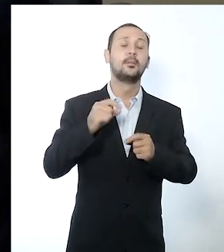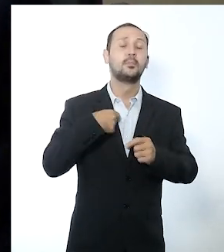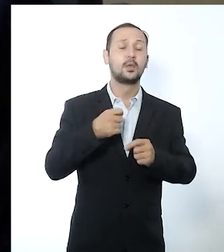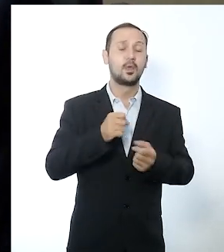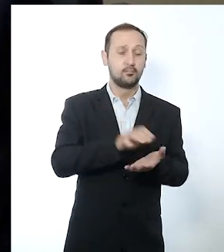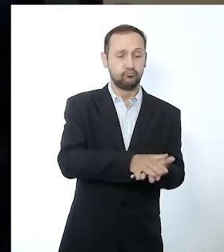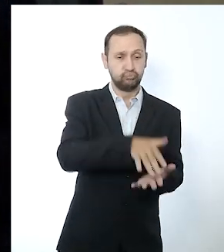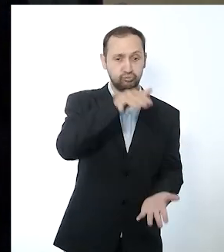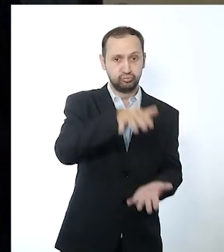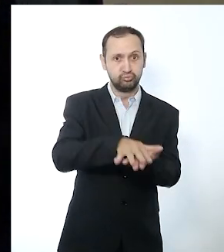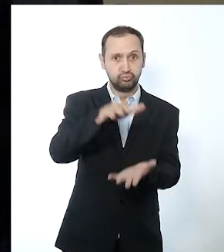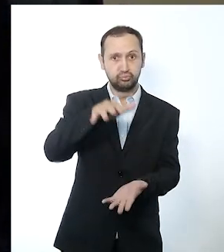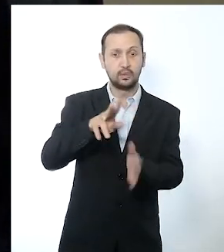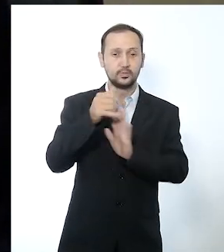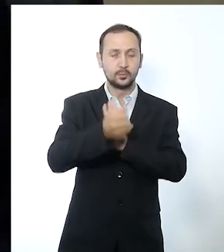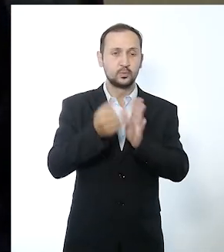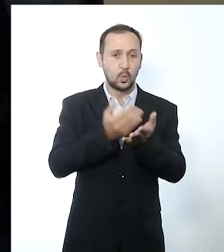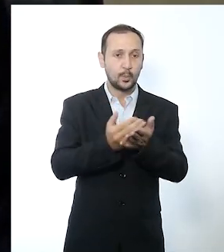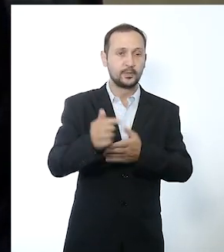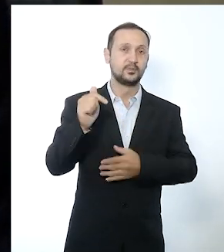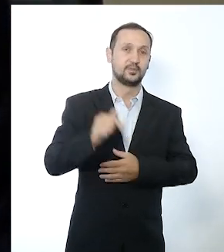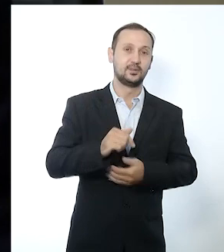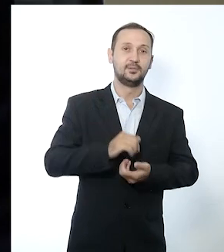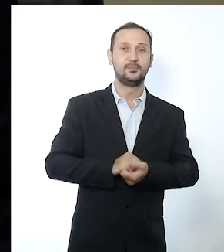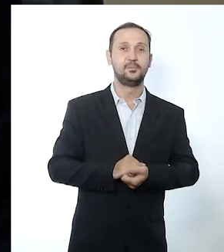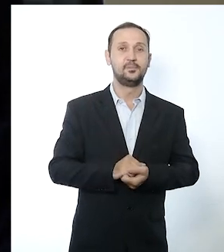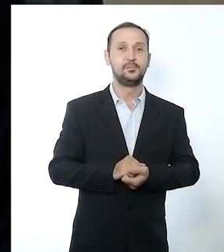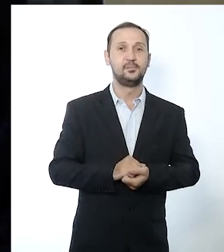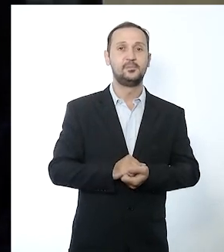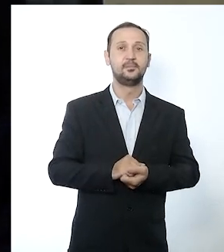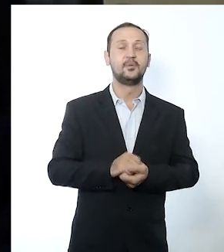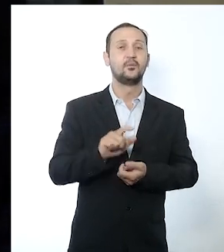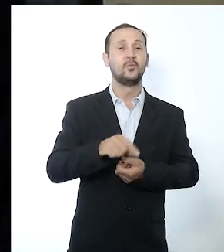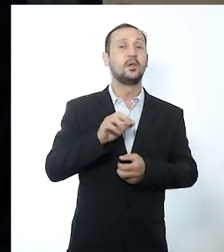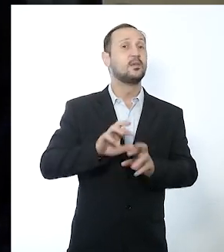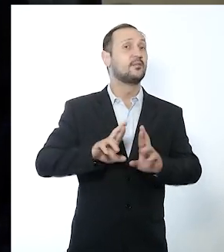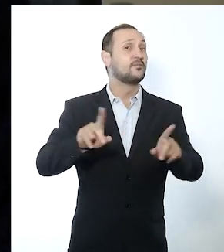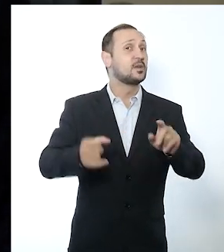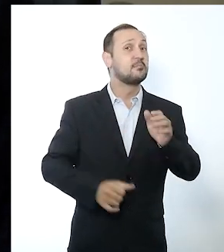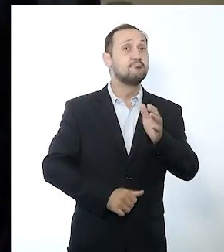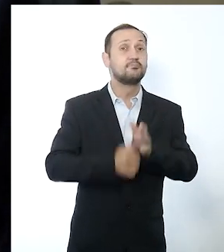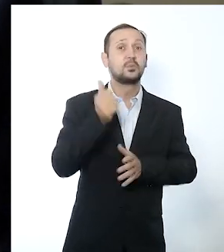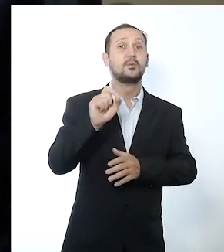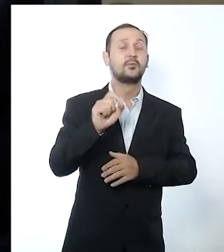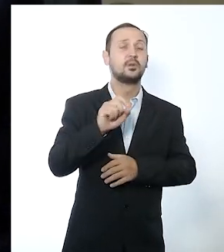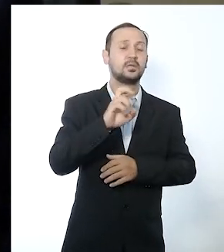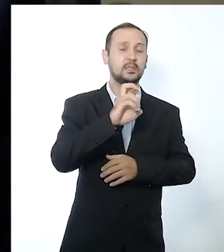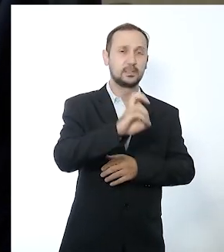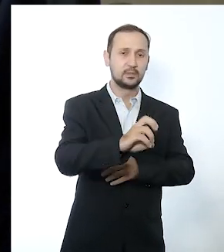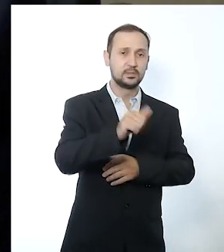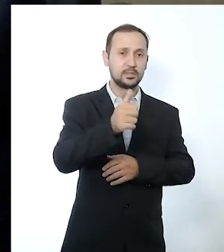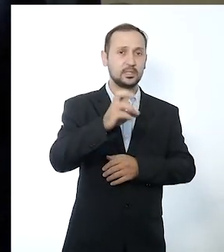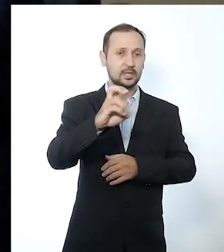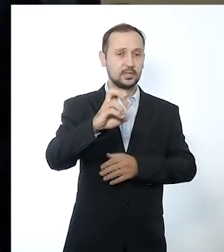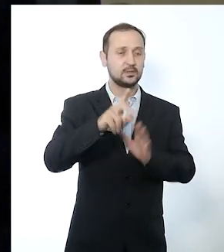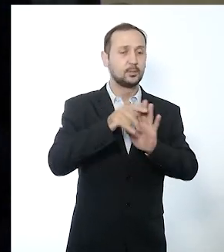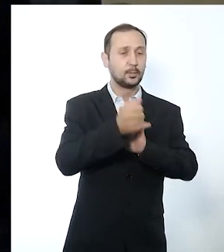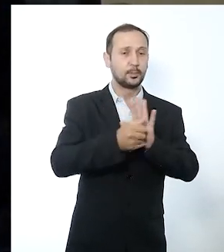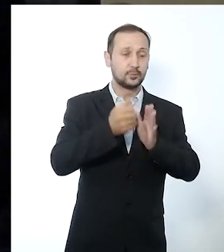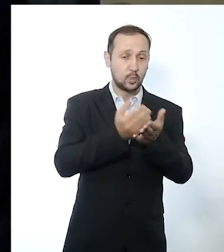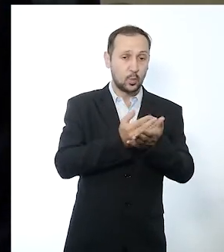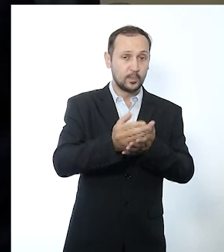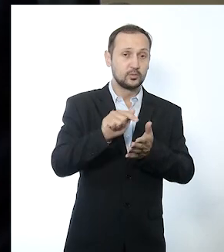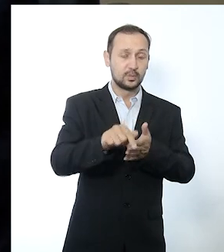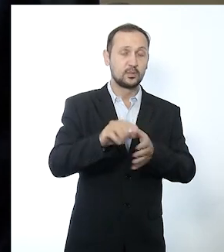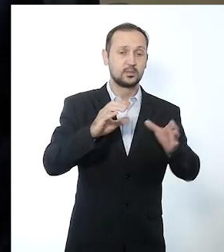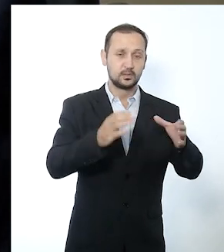grande volume de projetos que deram entrada nesta casa. De maneira inédita, a comissão avaliou 515 projetos que entraram na